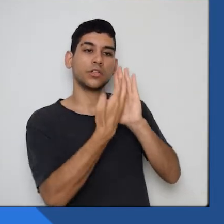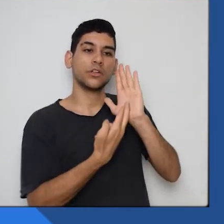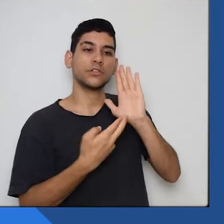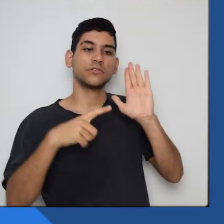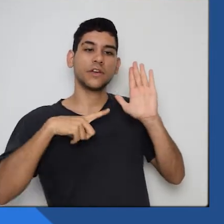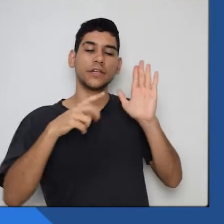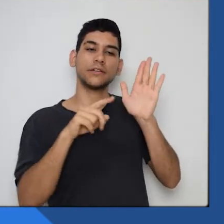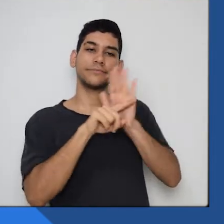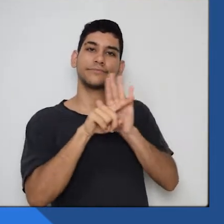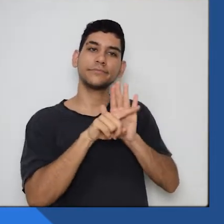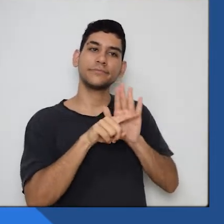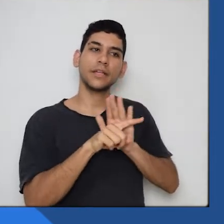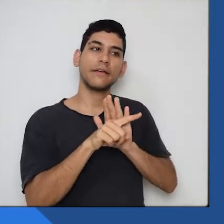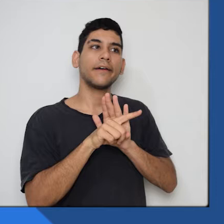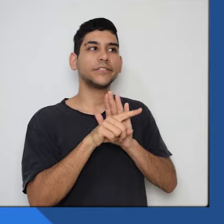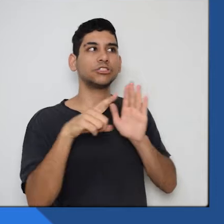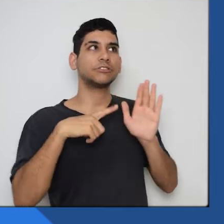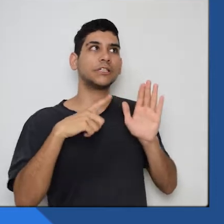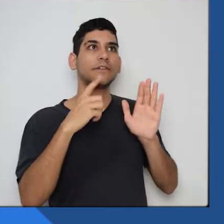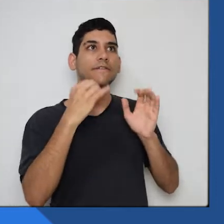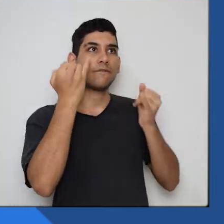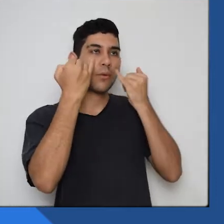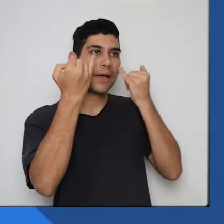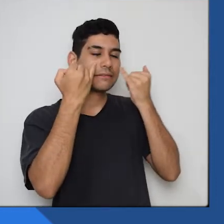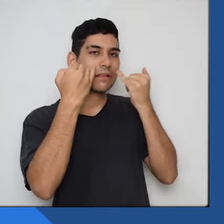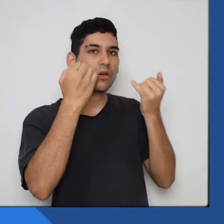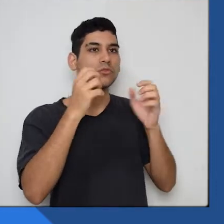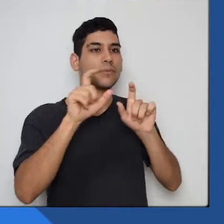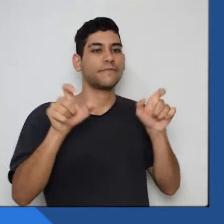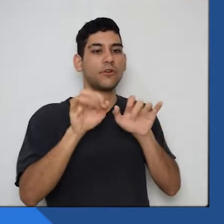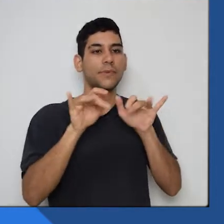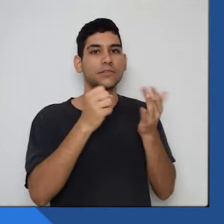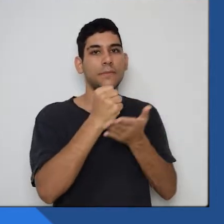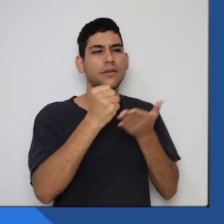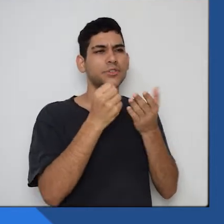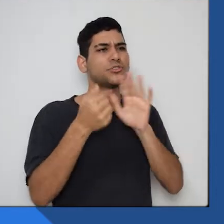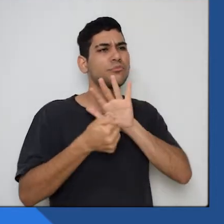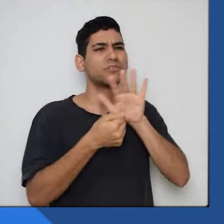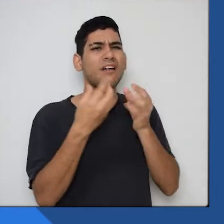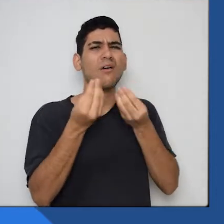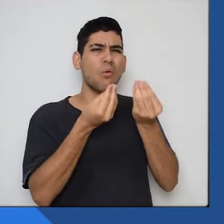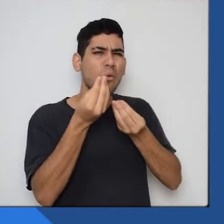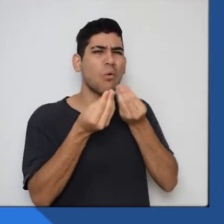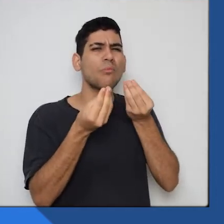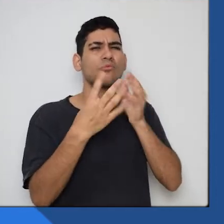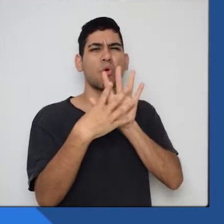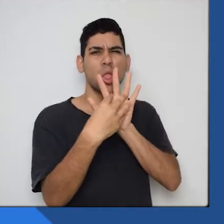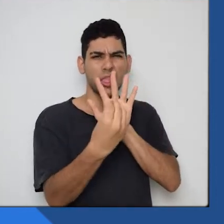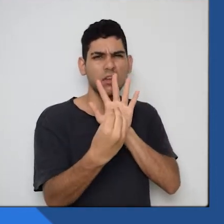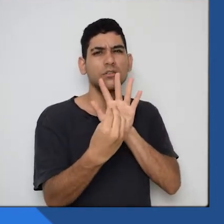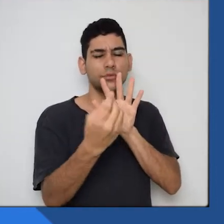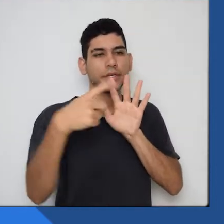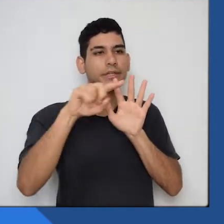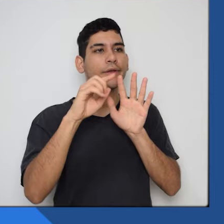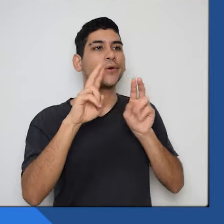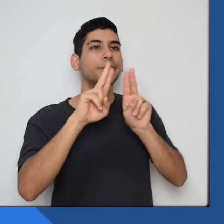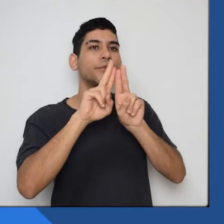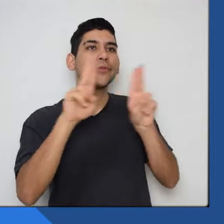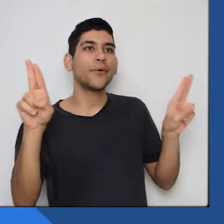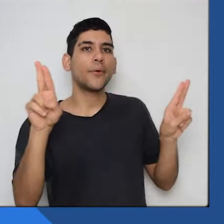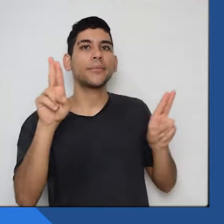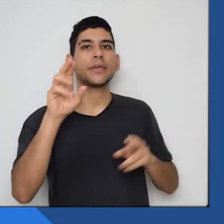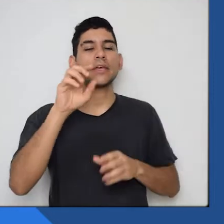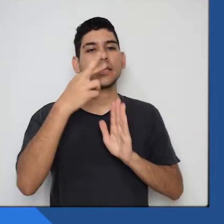criar questões relacionadas à informática básica, só para a gente poder ilustrar o funcionamento do questionário. Então eu dei o nome a ele